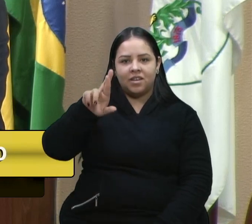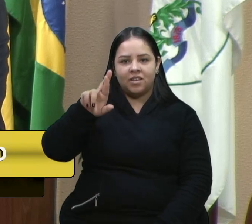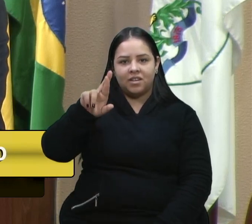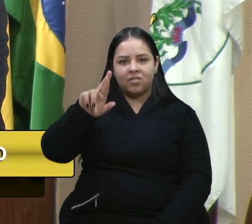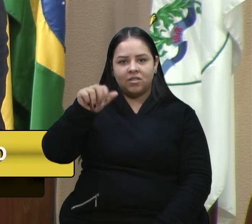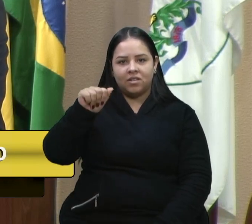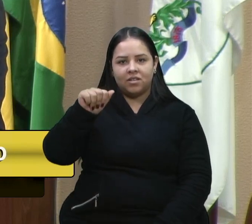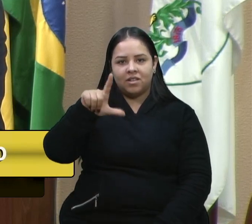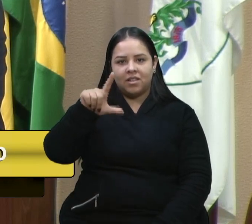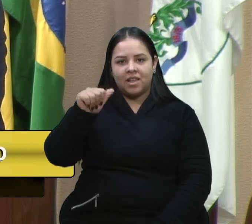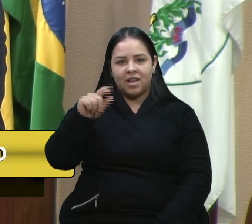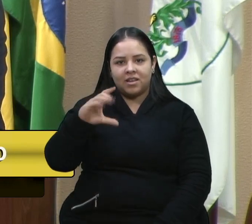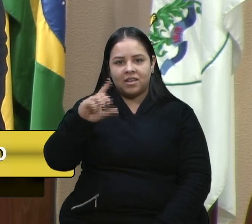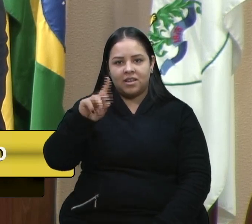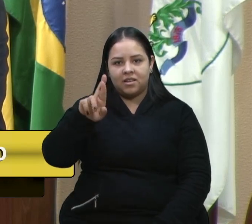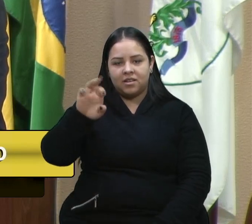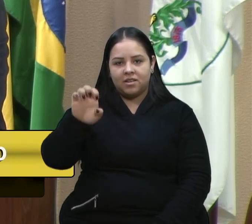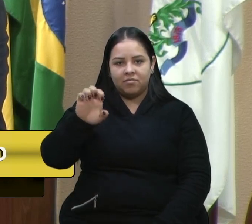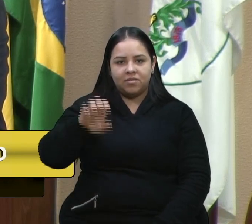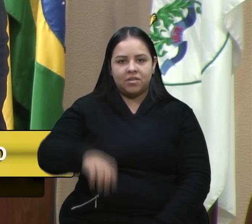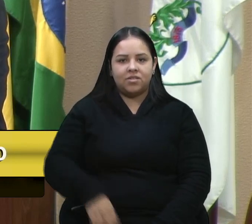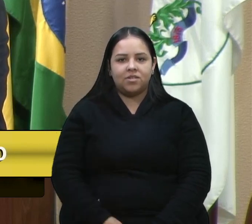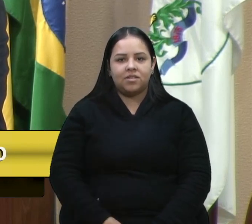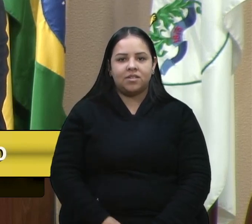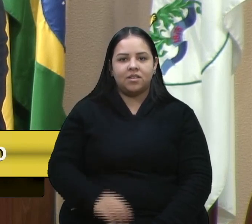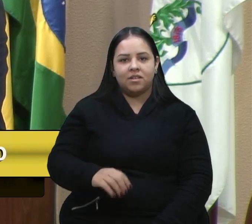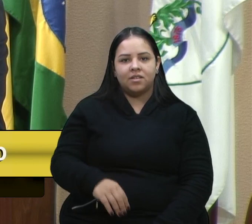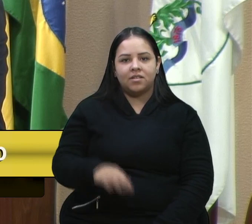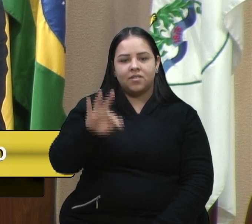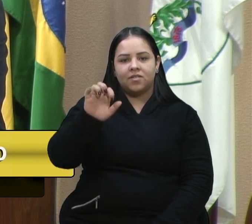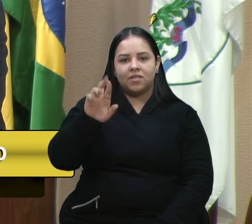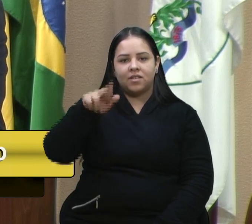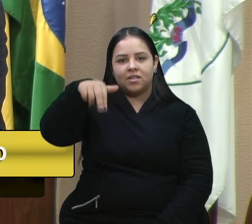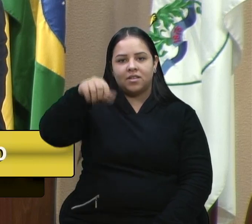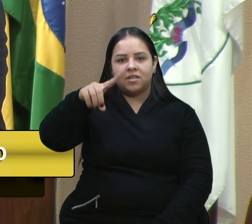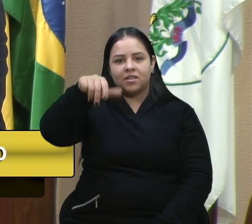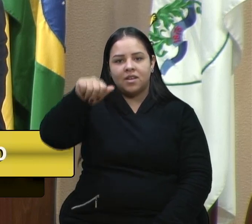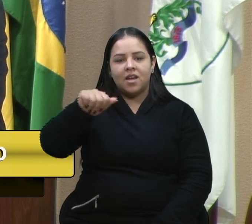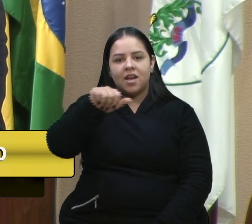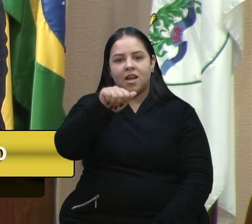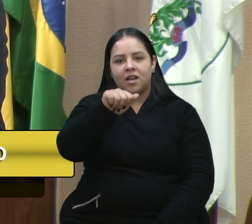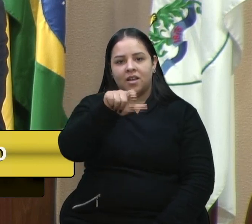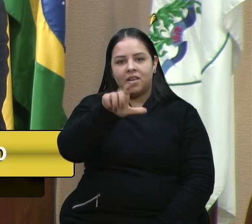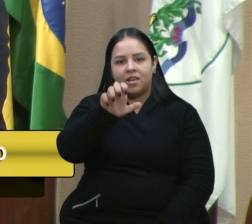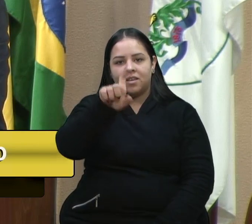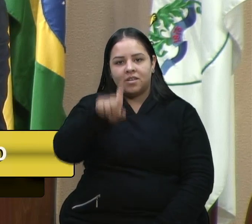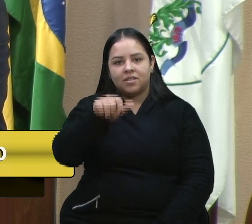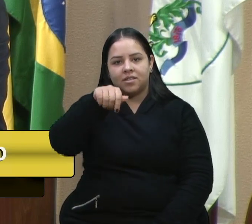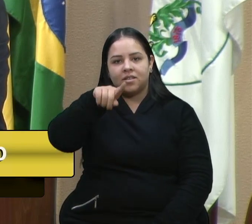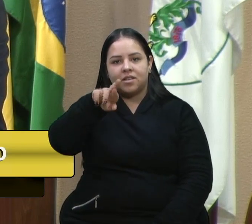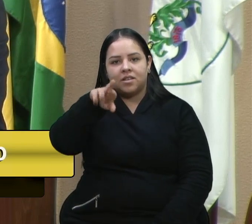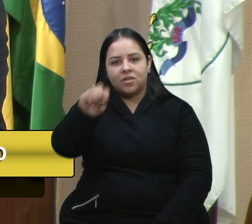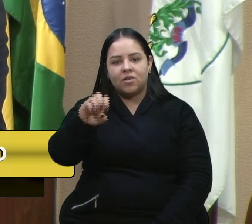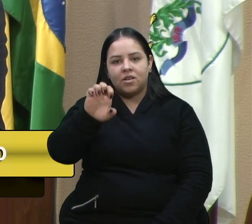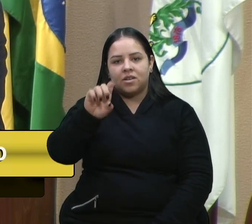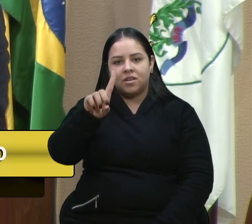de Jesus Favero, Renan Canela Pires, Alexandro Bonato, Eduardo Corso